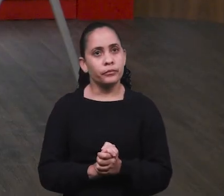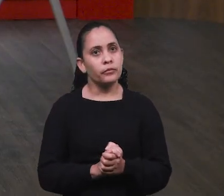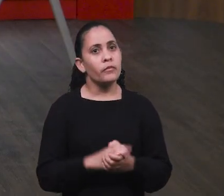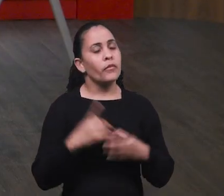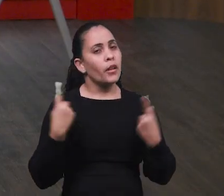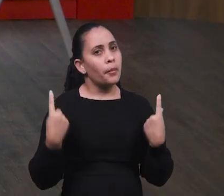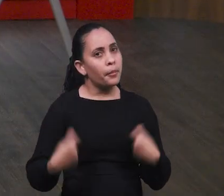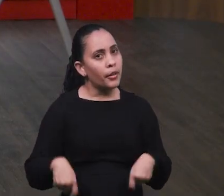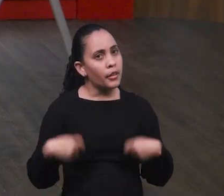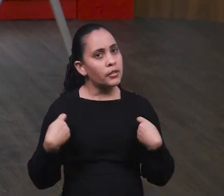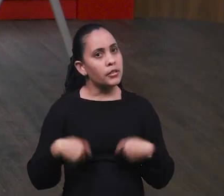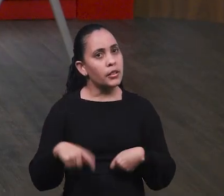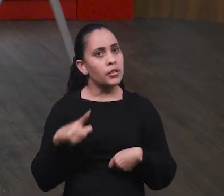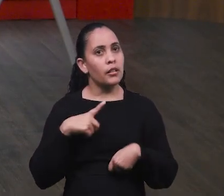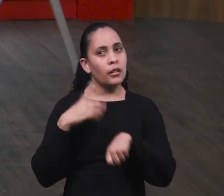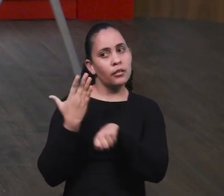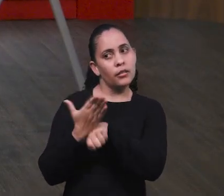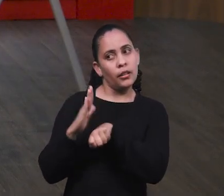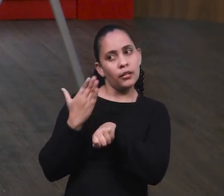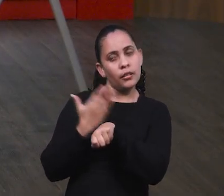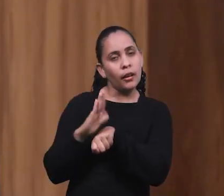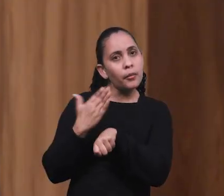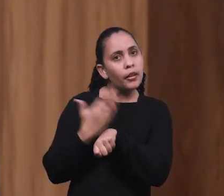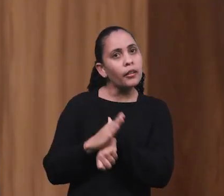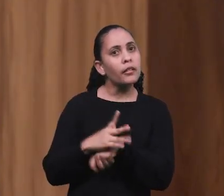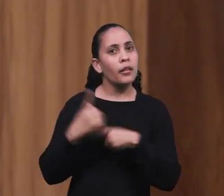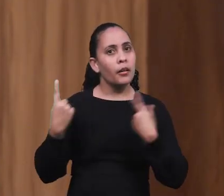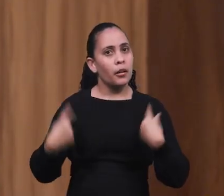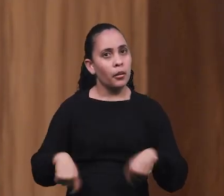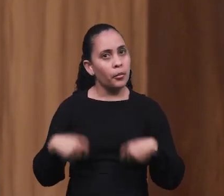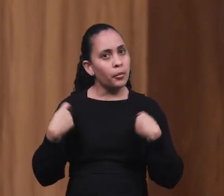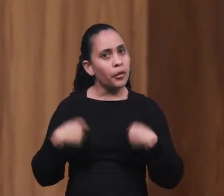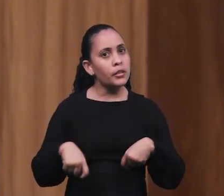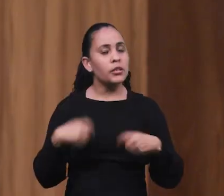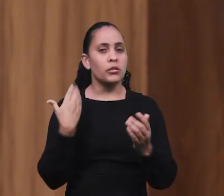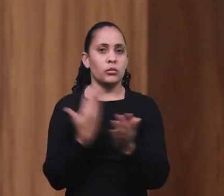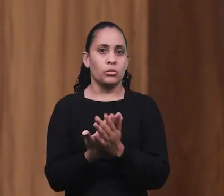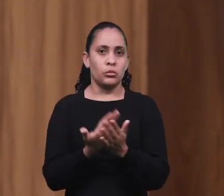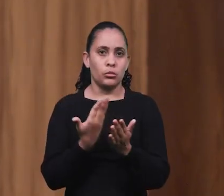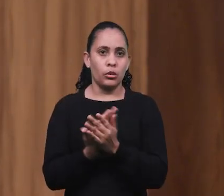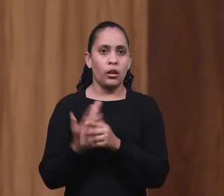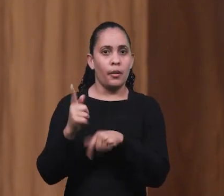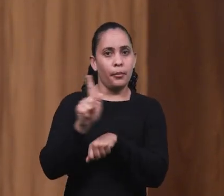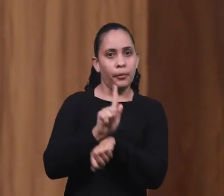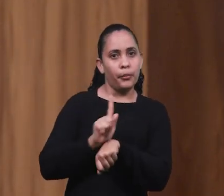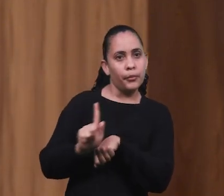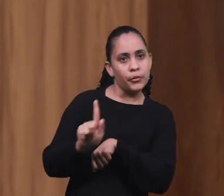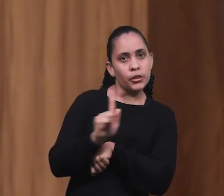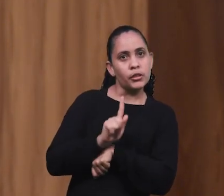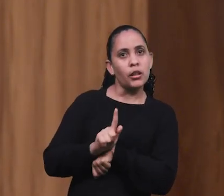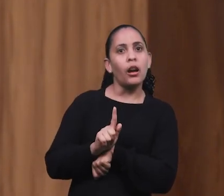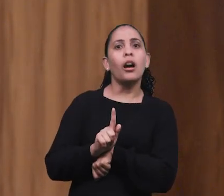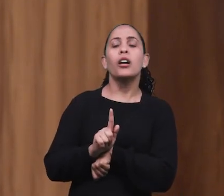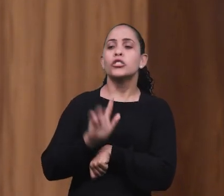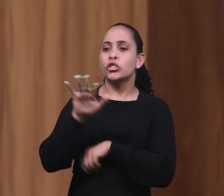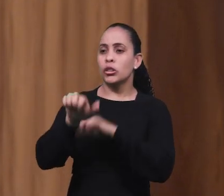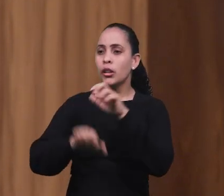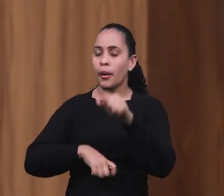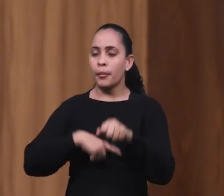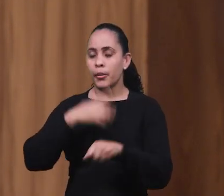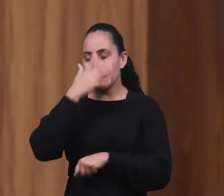isso? Então você precisa de fazer treinamentos. Você precisa de se capacitar na gestão do seu negócio.